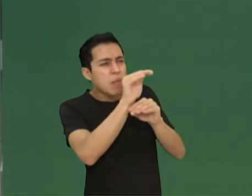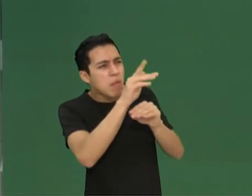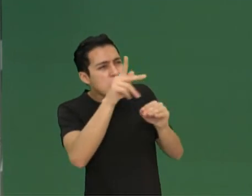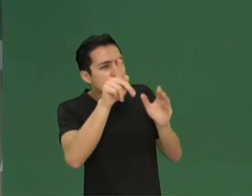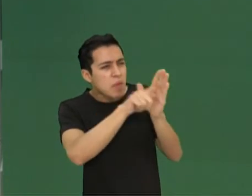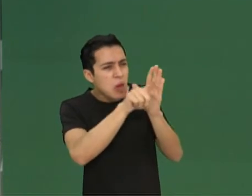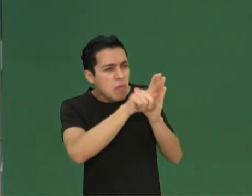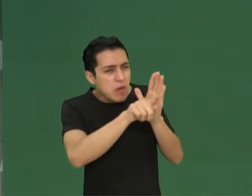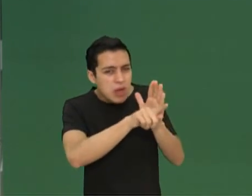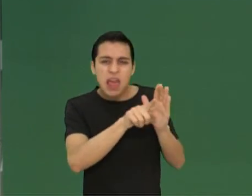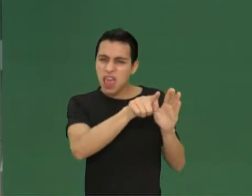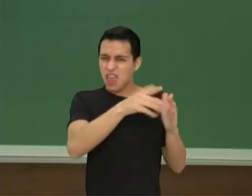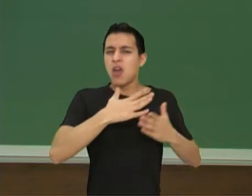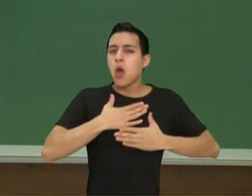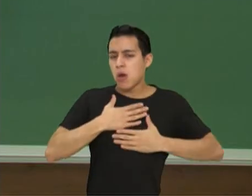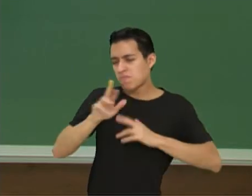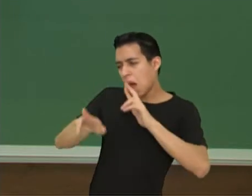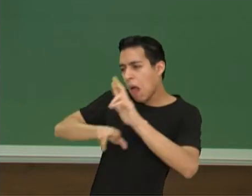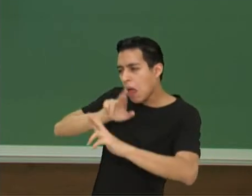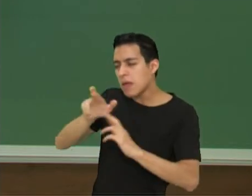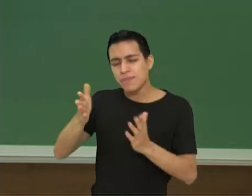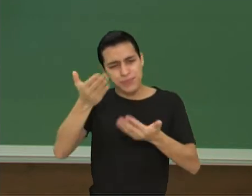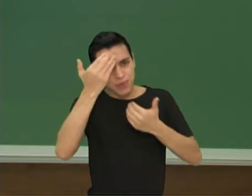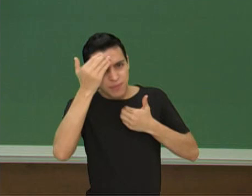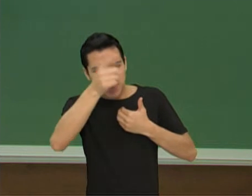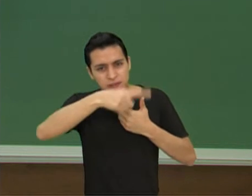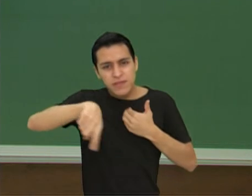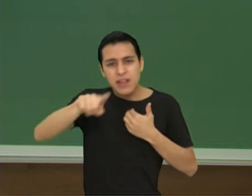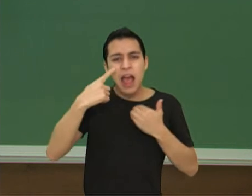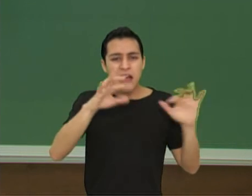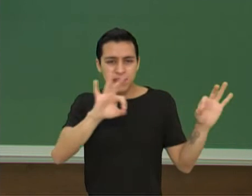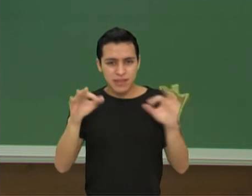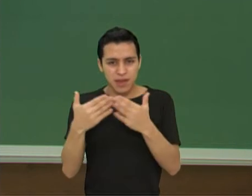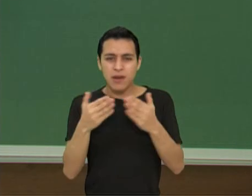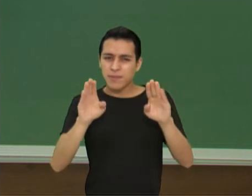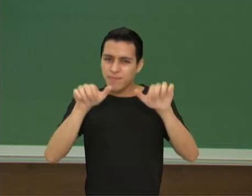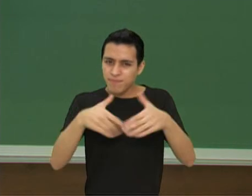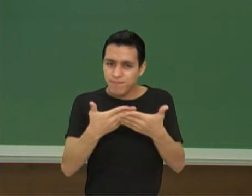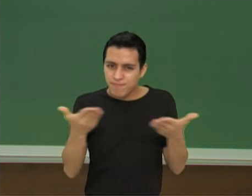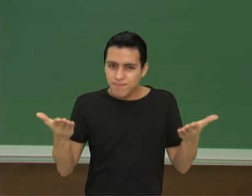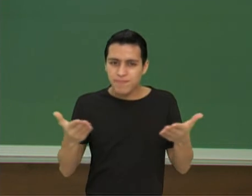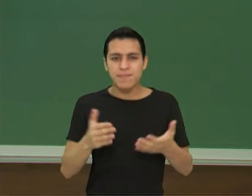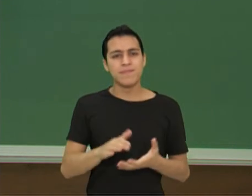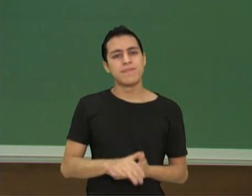de responder com toda certeza, tá? E obrigado por terem acompanhado a aula. Fiquem bem.